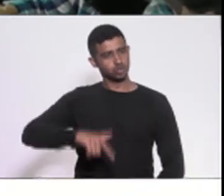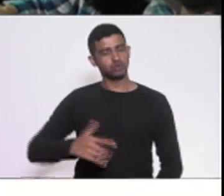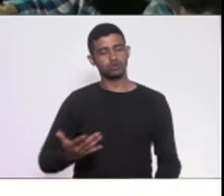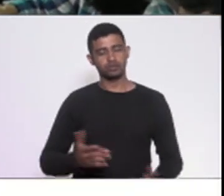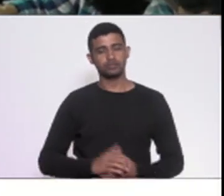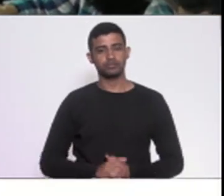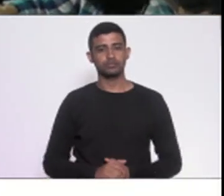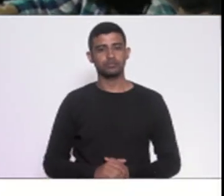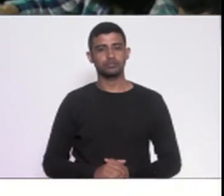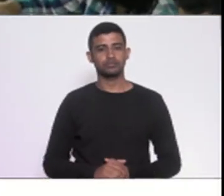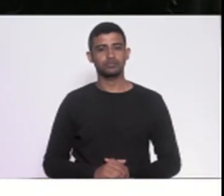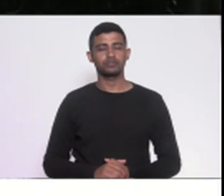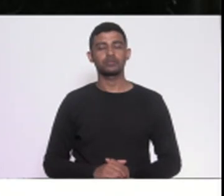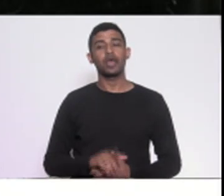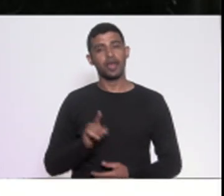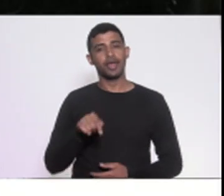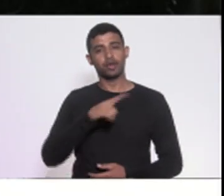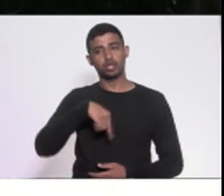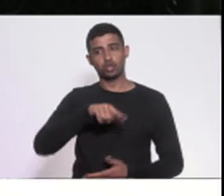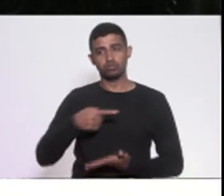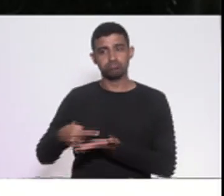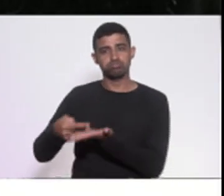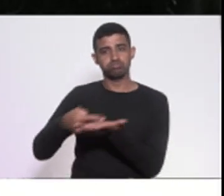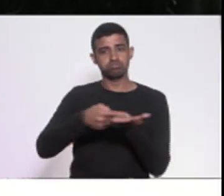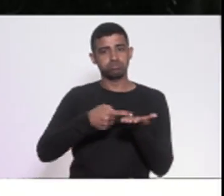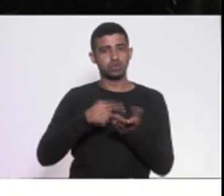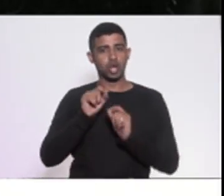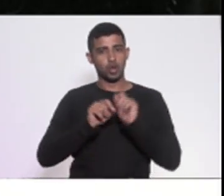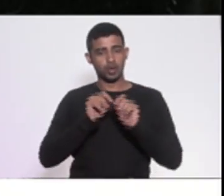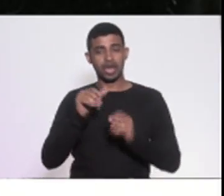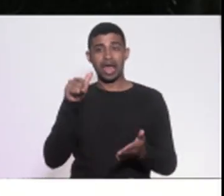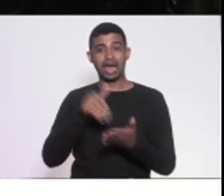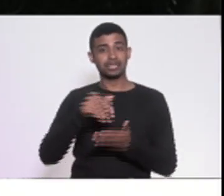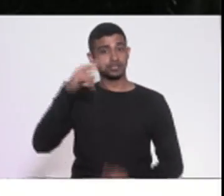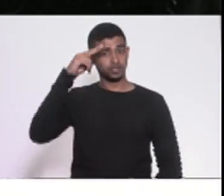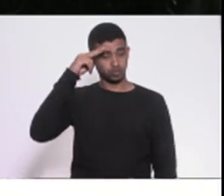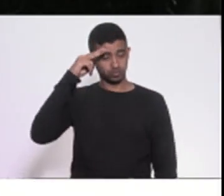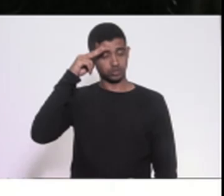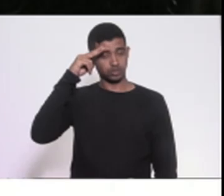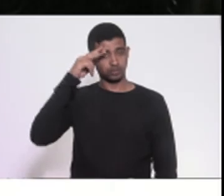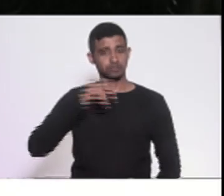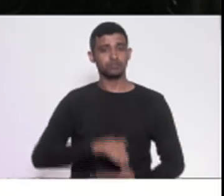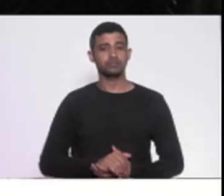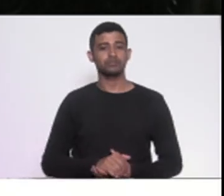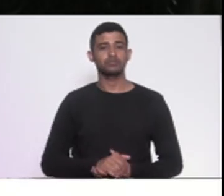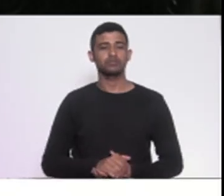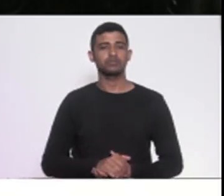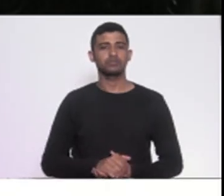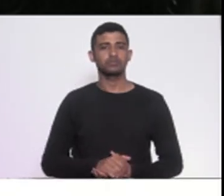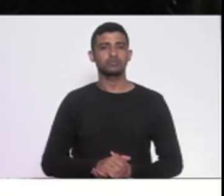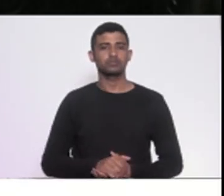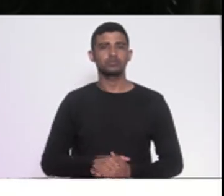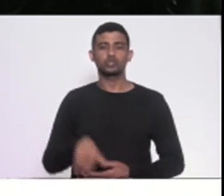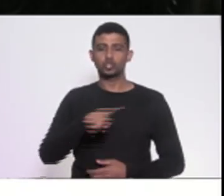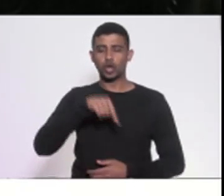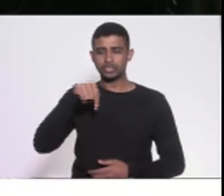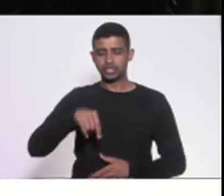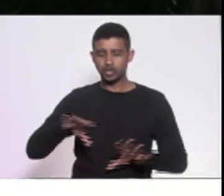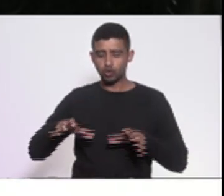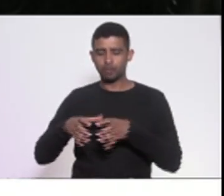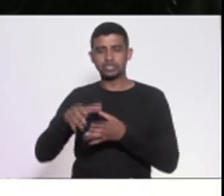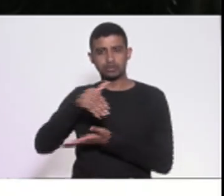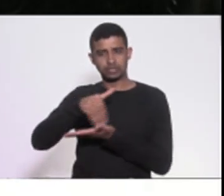então, retrocedendo aqui, nós combinamos que até segunda-feira nós estaremos, a Secretaria da Comissão